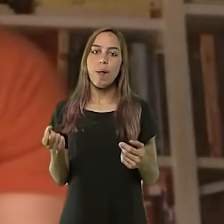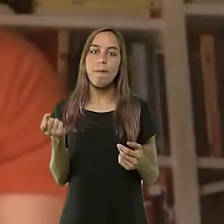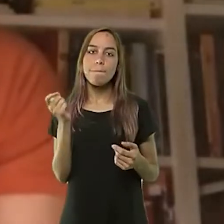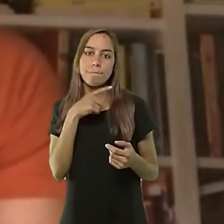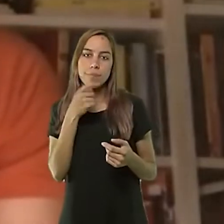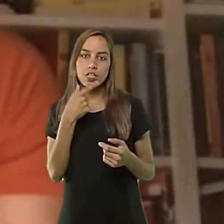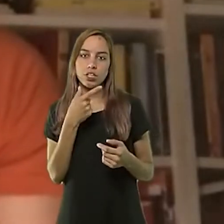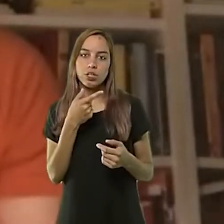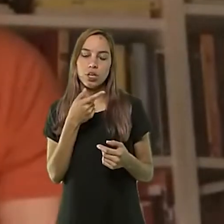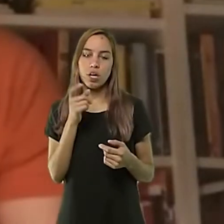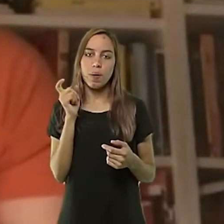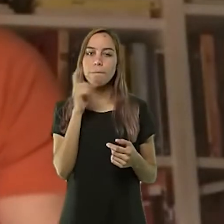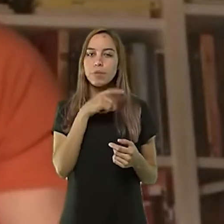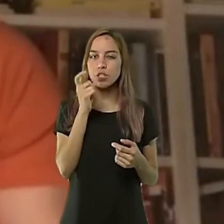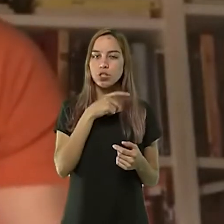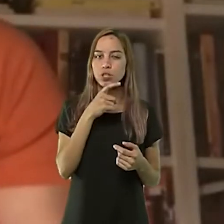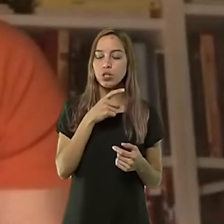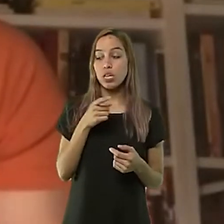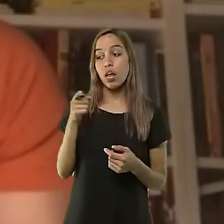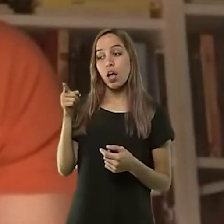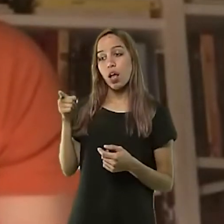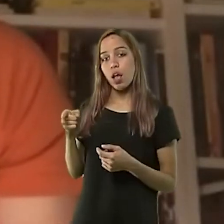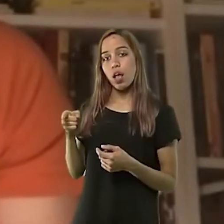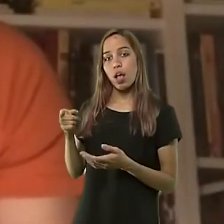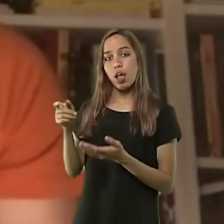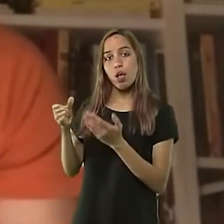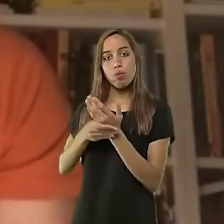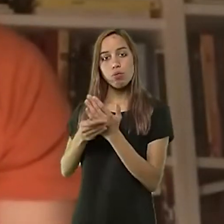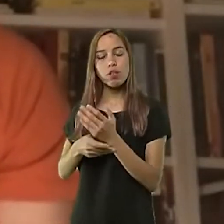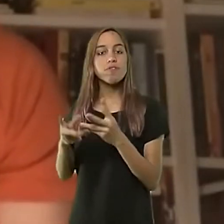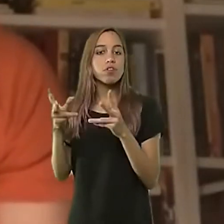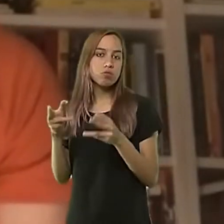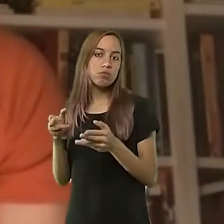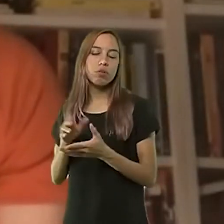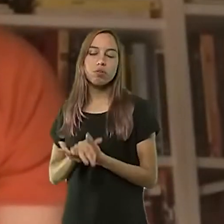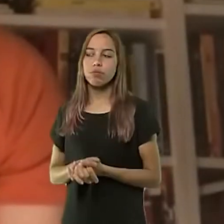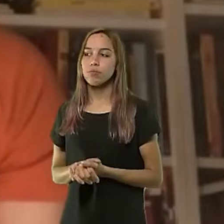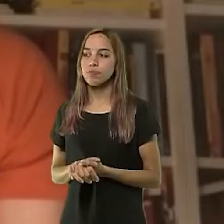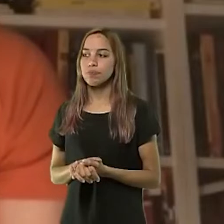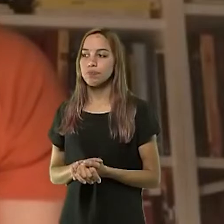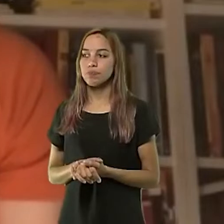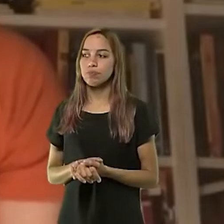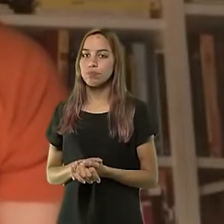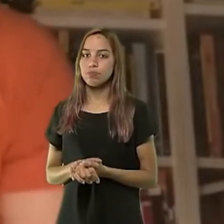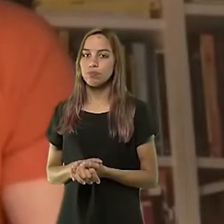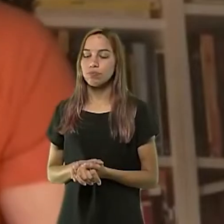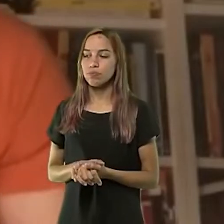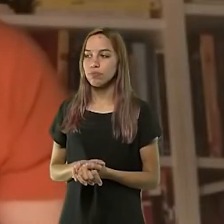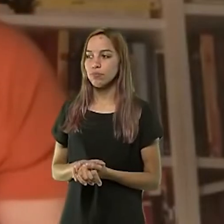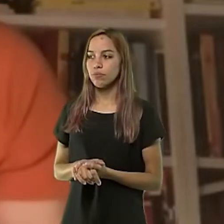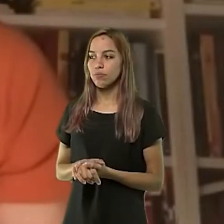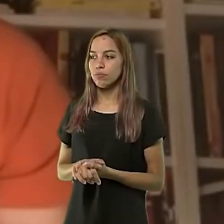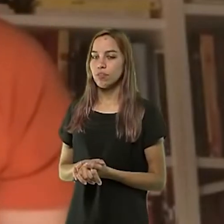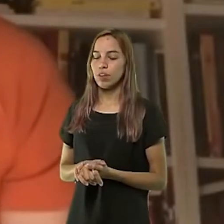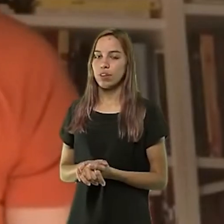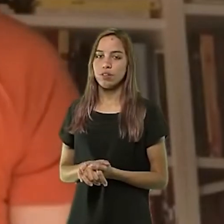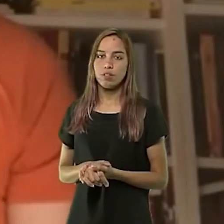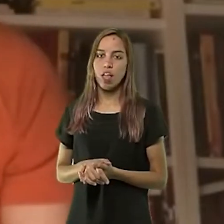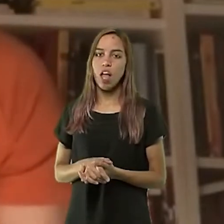dizerem coisas que jamais disseram. E a enciclopédia é um pouco isso. Nasceu foi